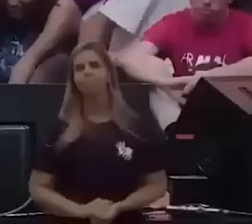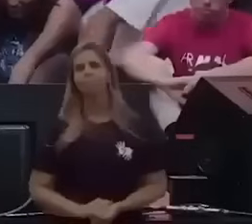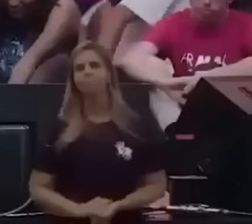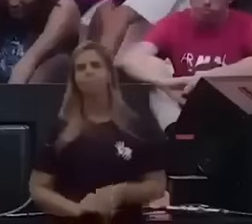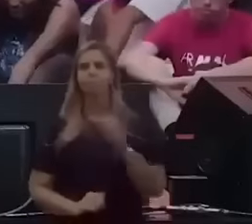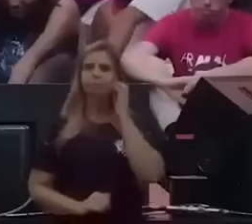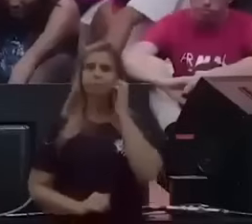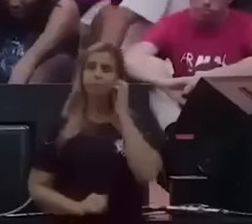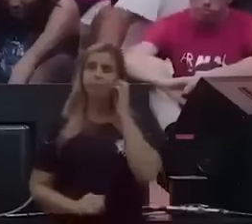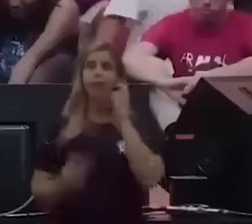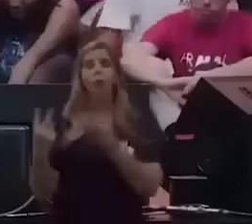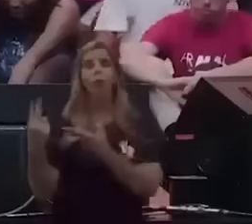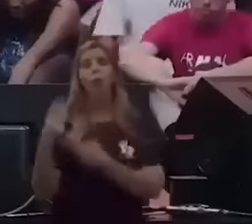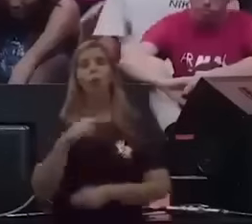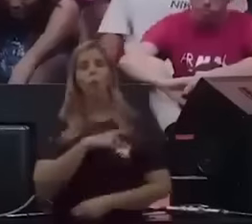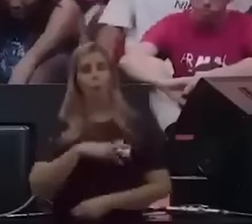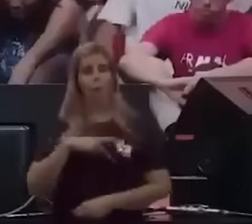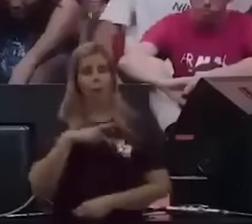por libação.